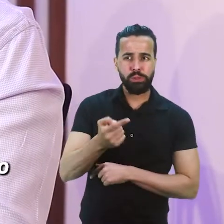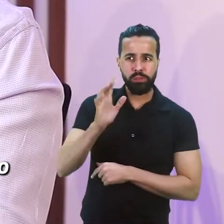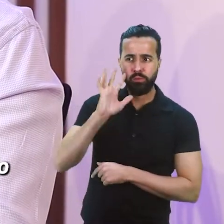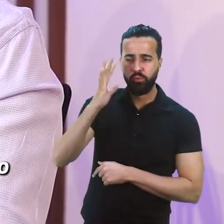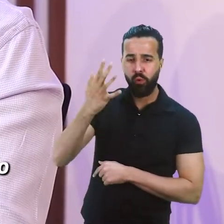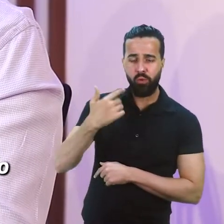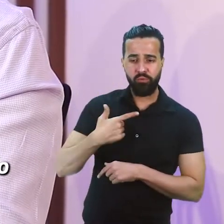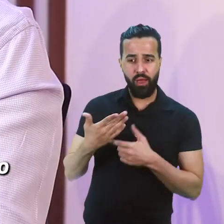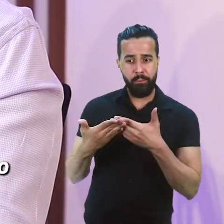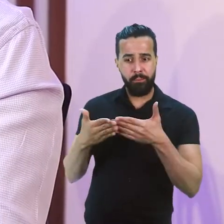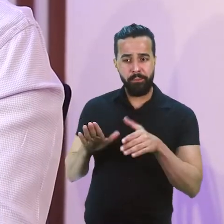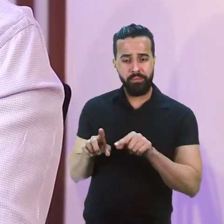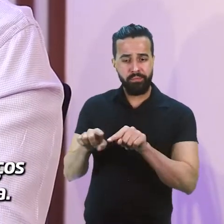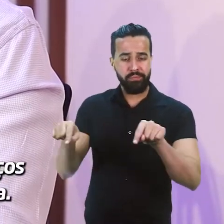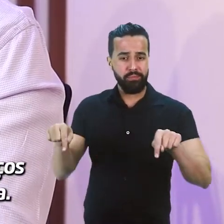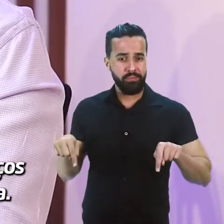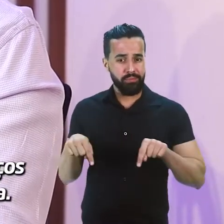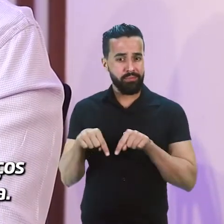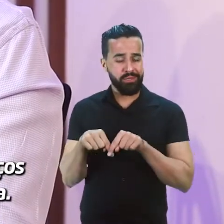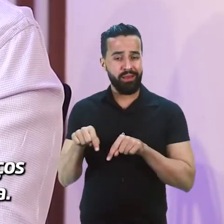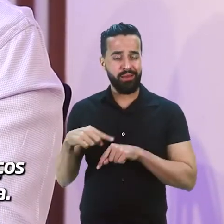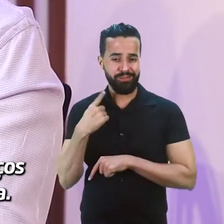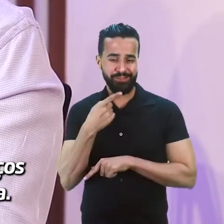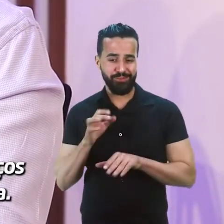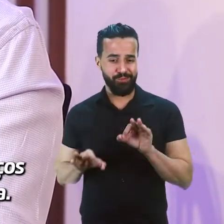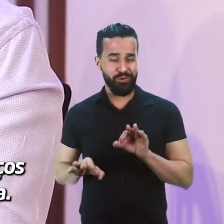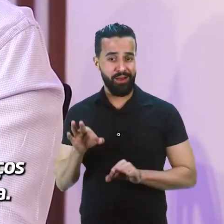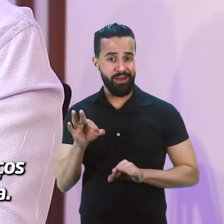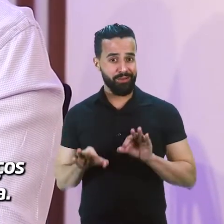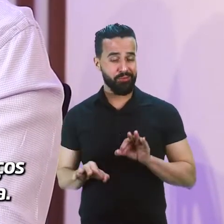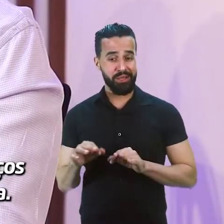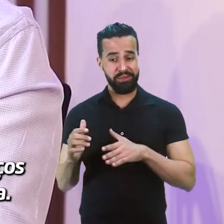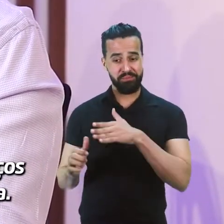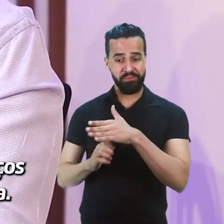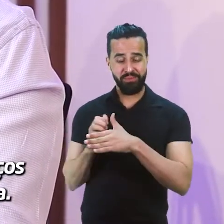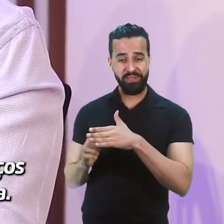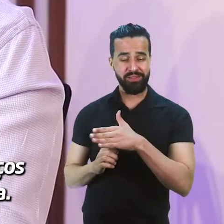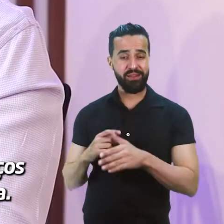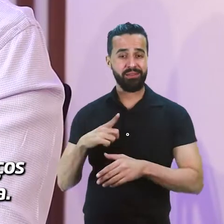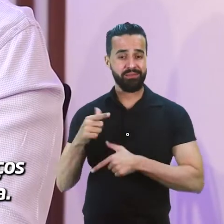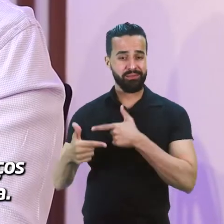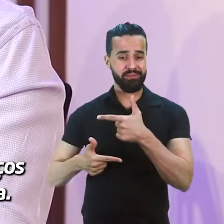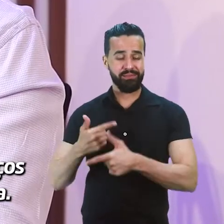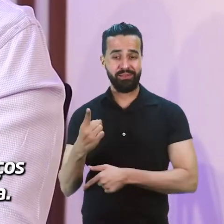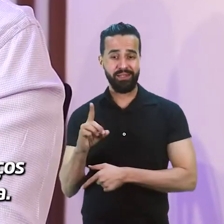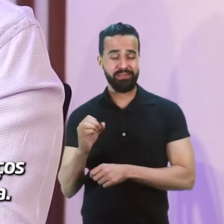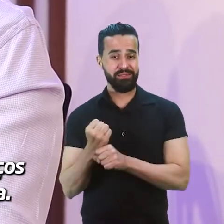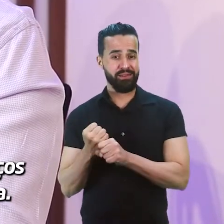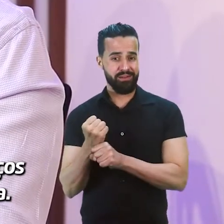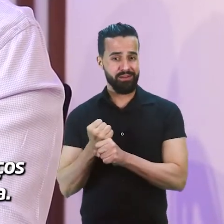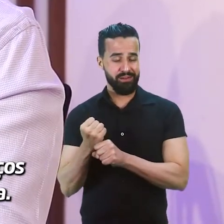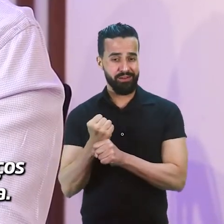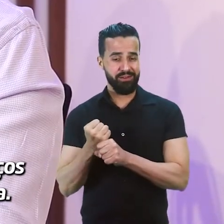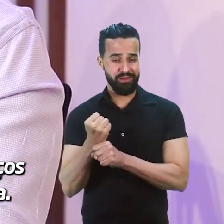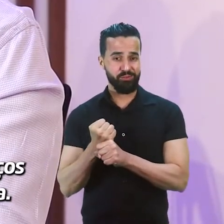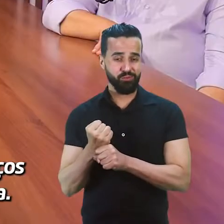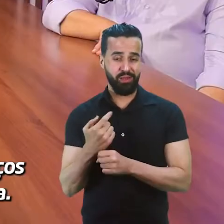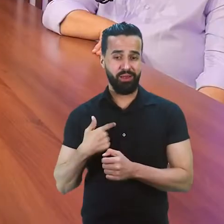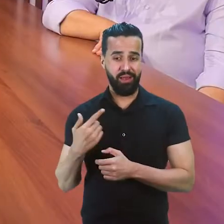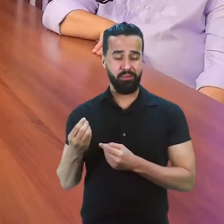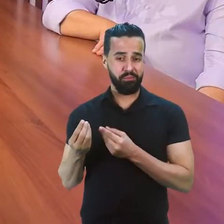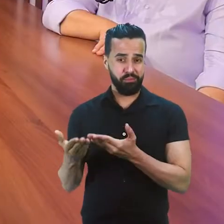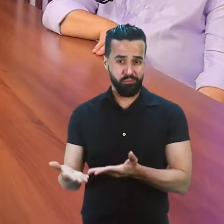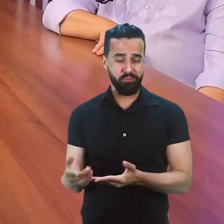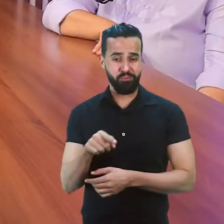essa empresa que está aí hoje há mais de uma década prestando serviços ao povo goianiense, à população